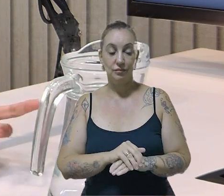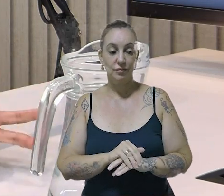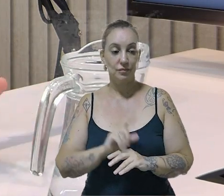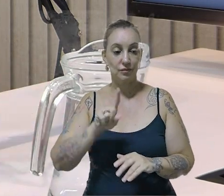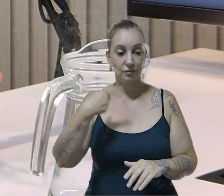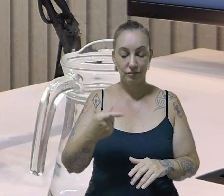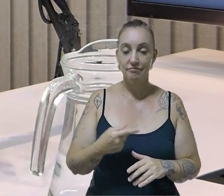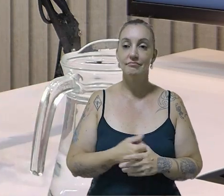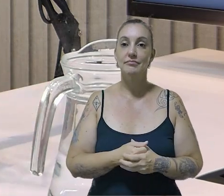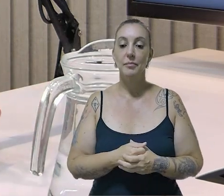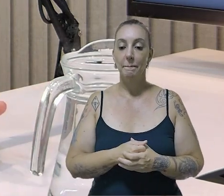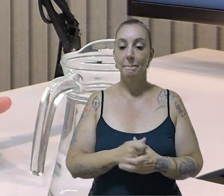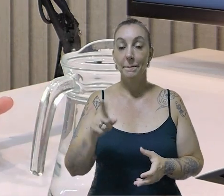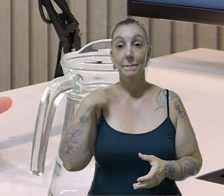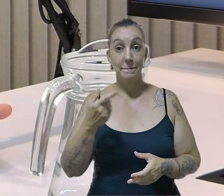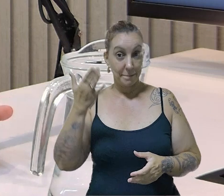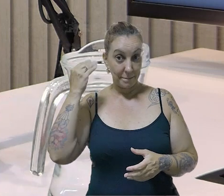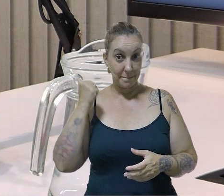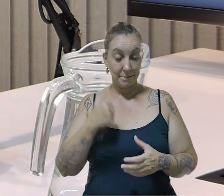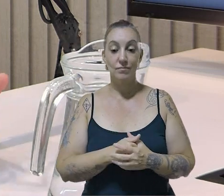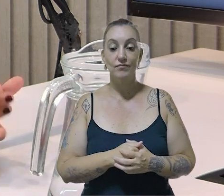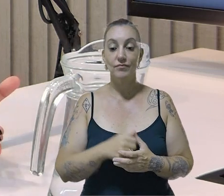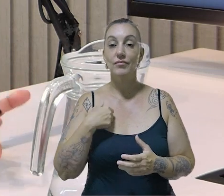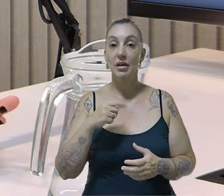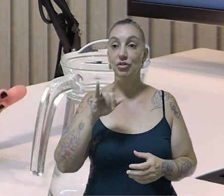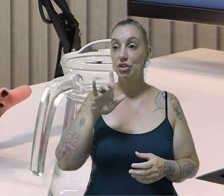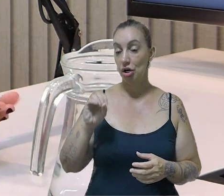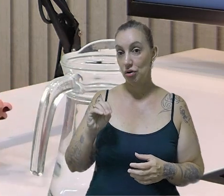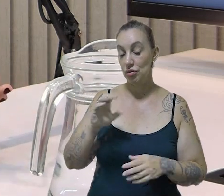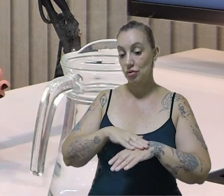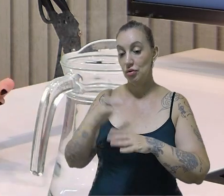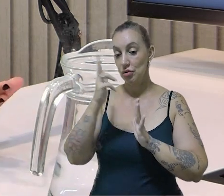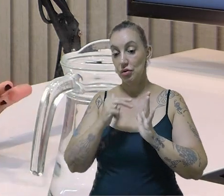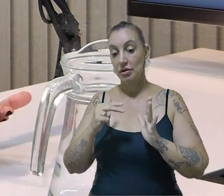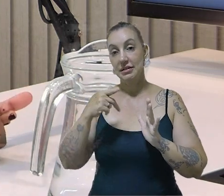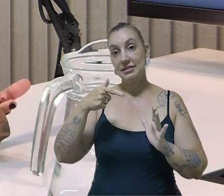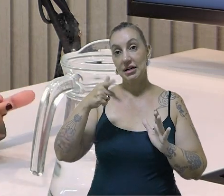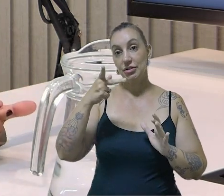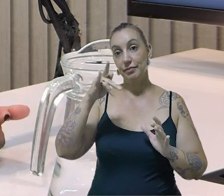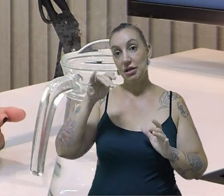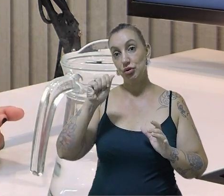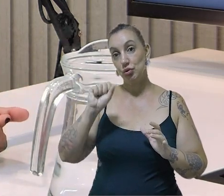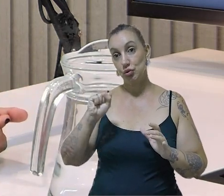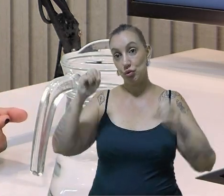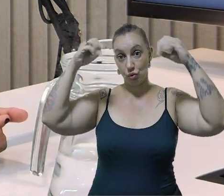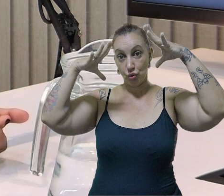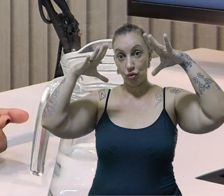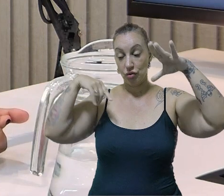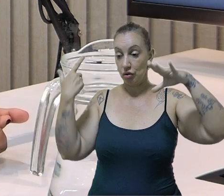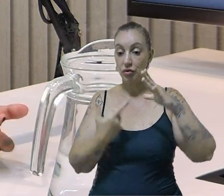e aí no fomento seguinte que foi o nosso anterior eu eu e Diego desenhamos a luz dos sete pisos que foi a peça